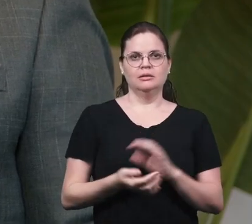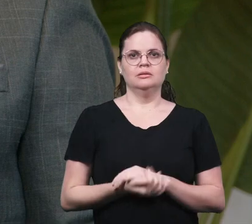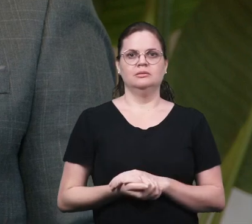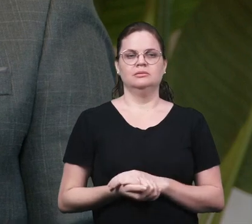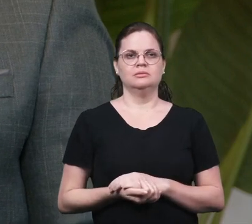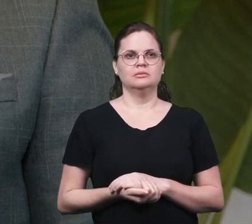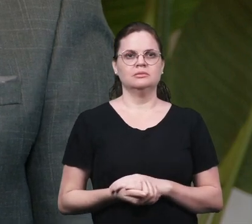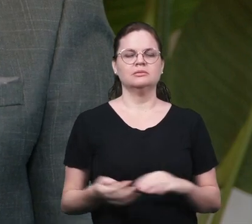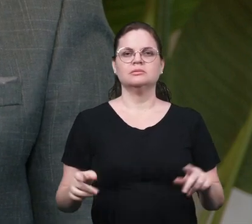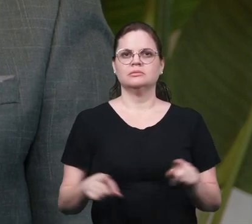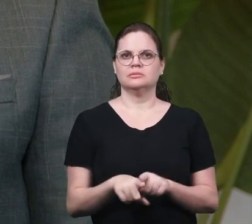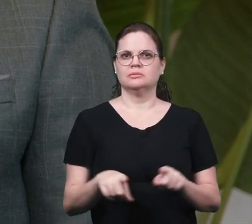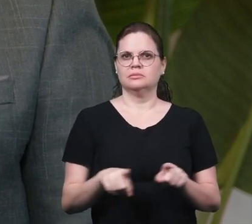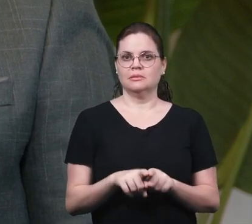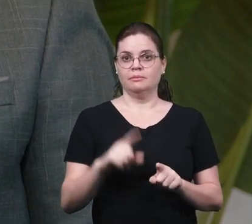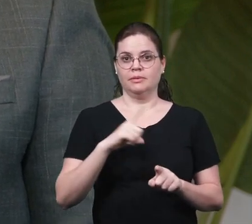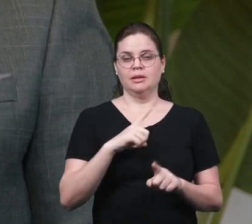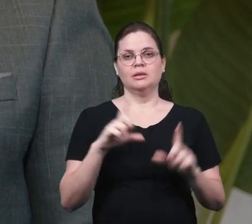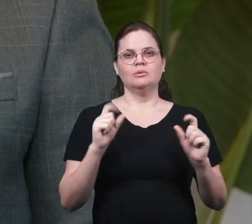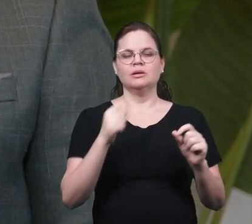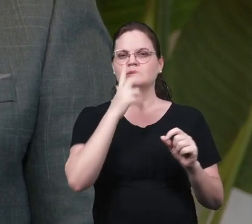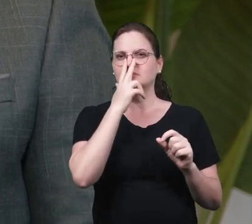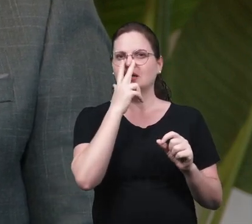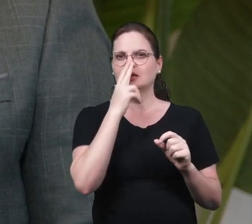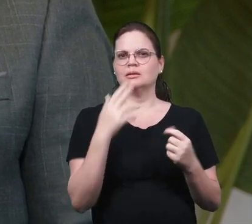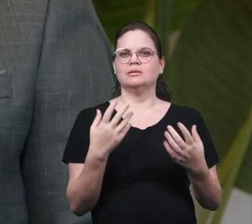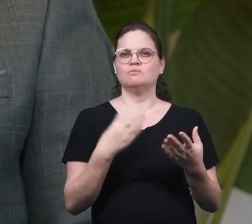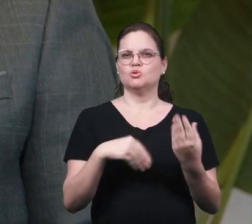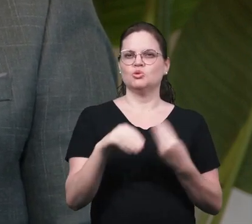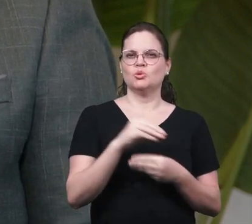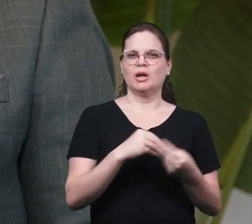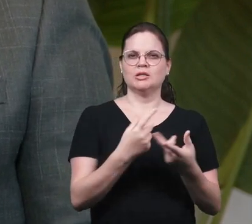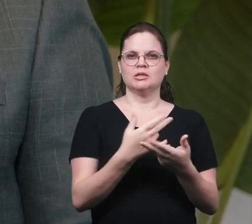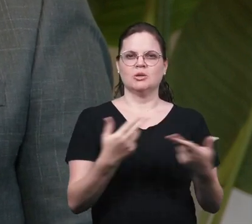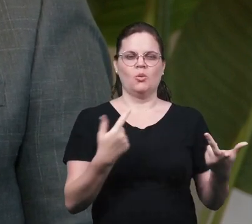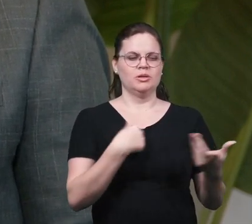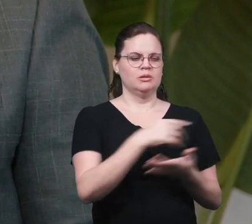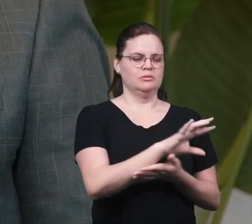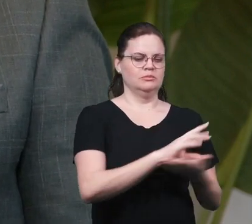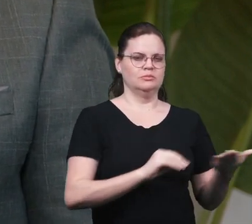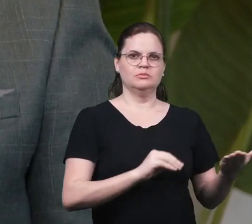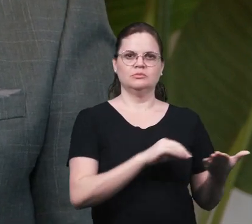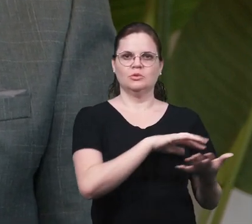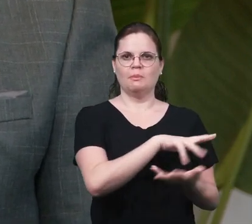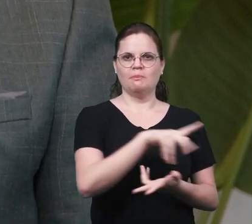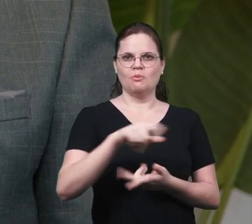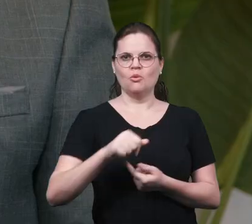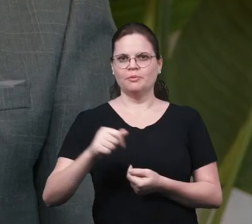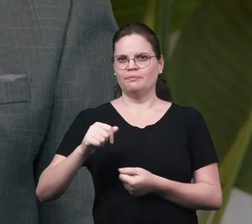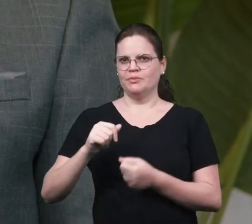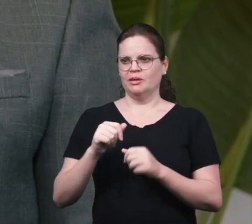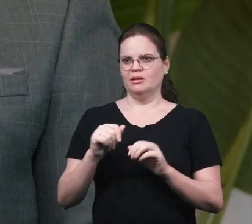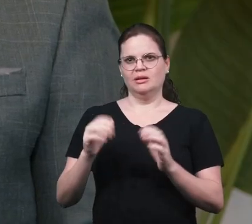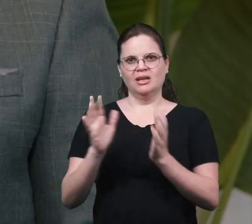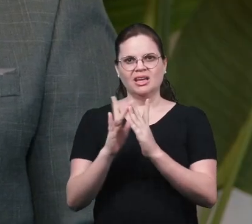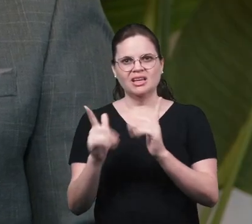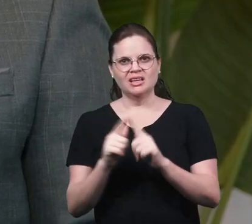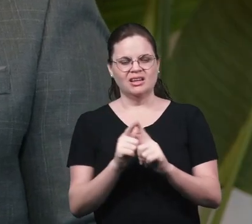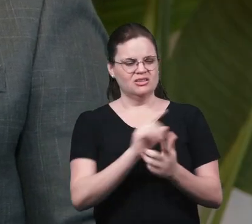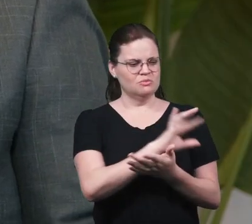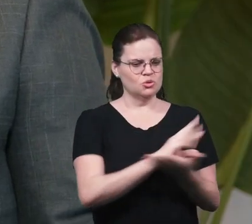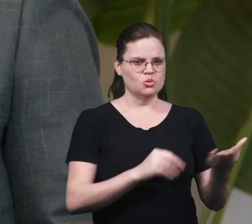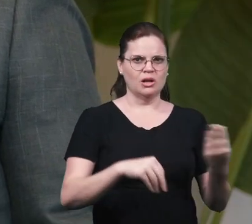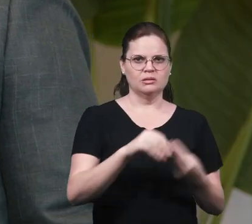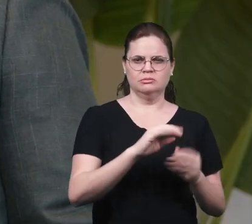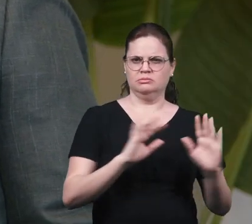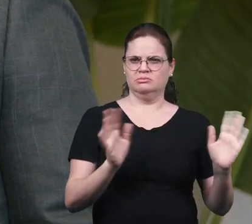também a mistura, a tentativa de misturar o evangelho com as coisas materiais, mas a